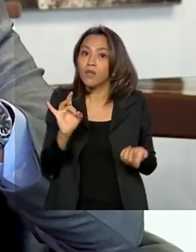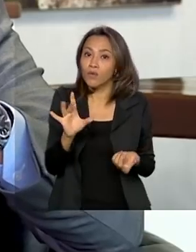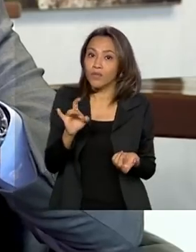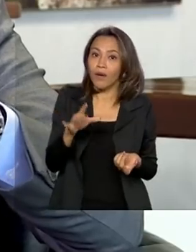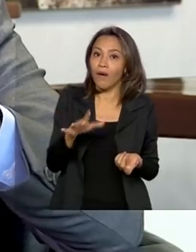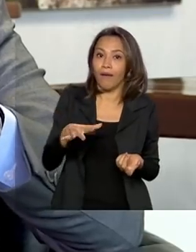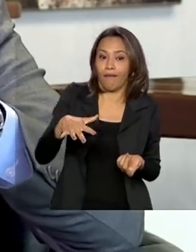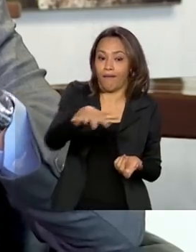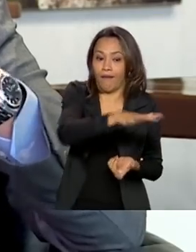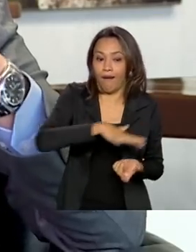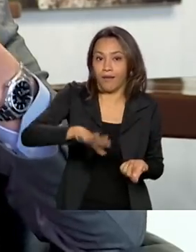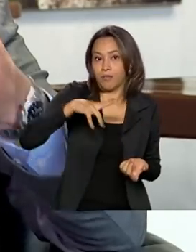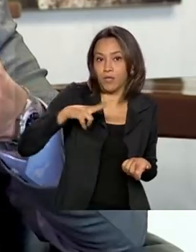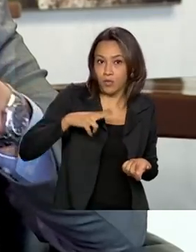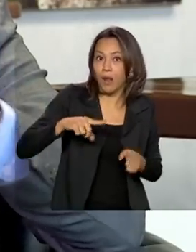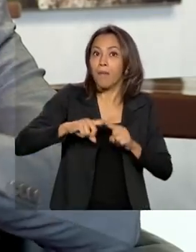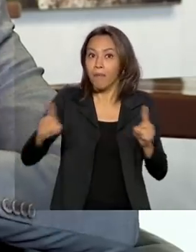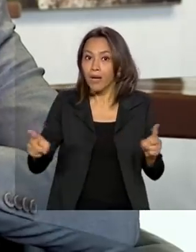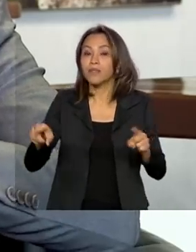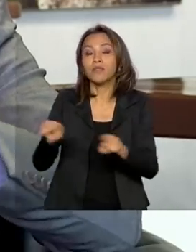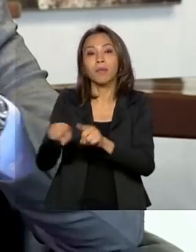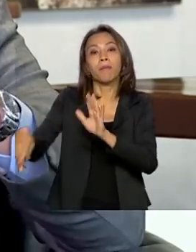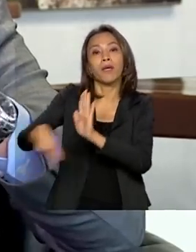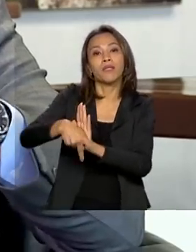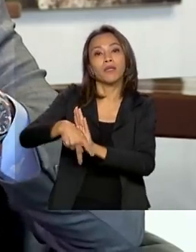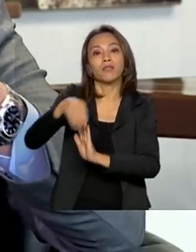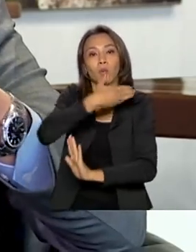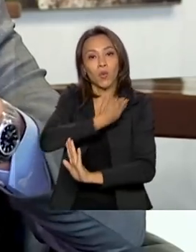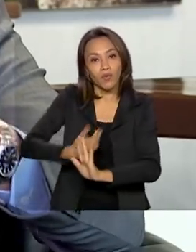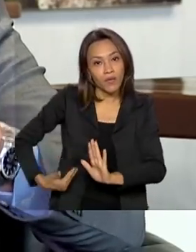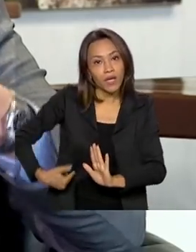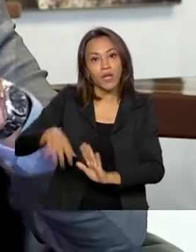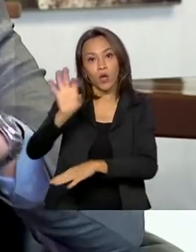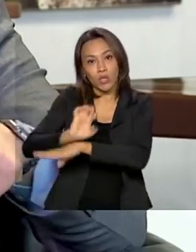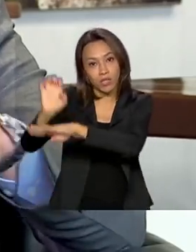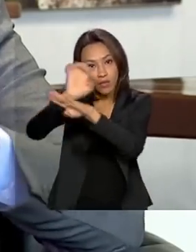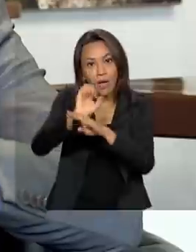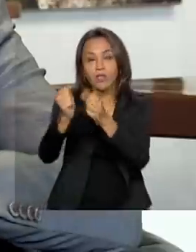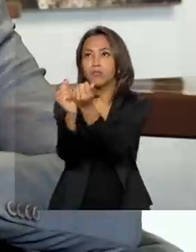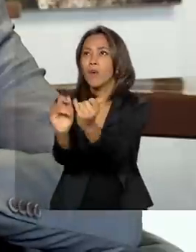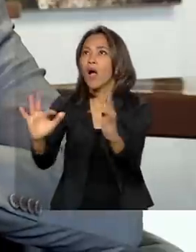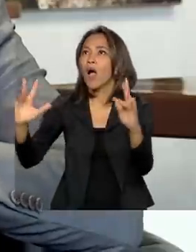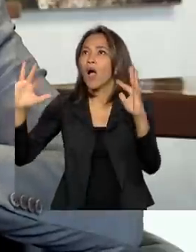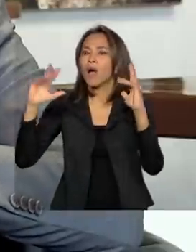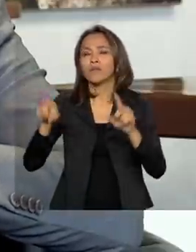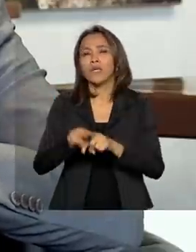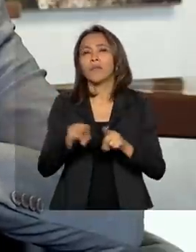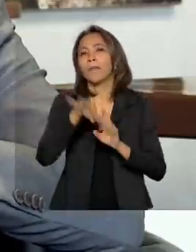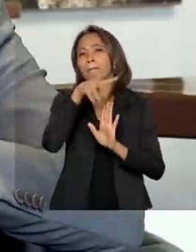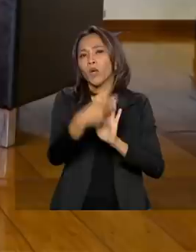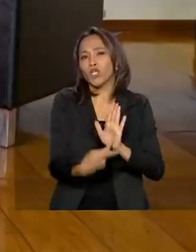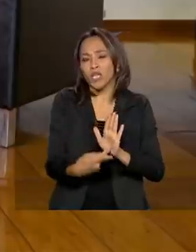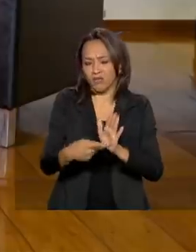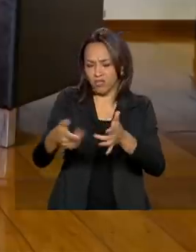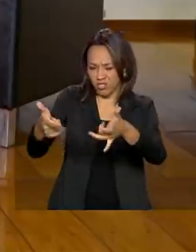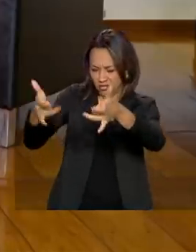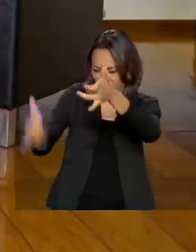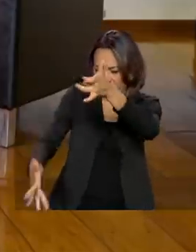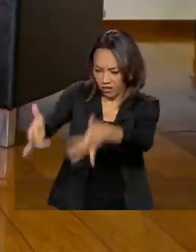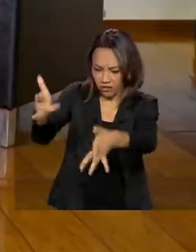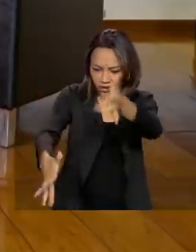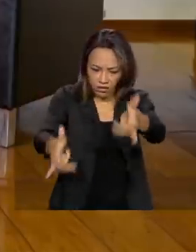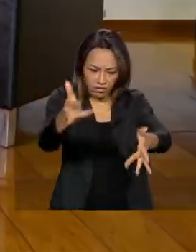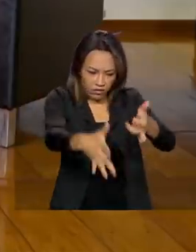mas parques nacionais, parques estaduais, projetos, inclusive, de recuperação de áreas que estejam degradadas e que